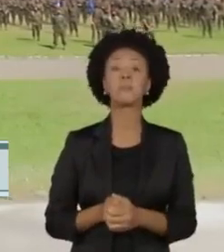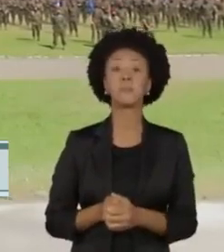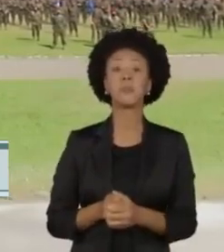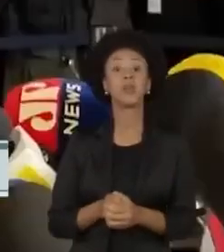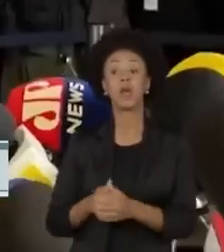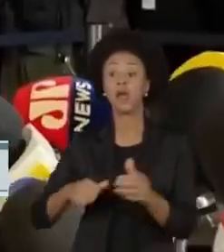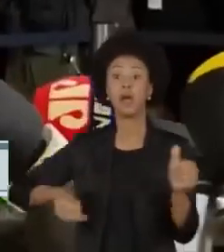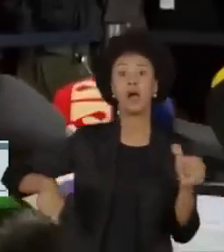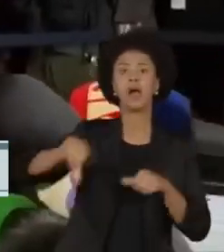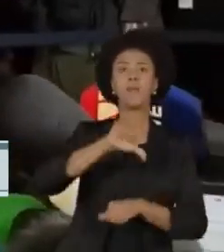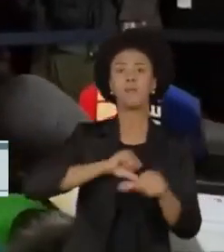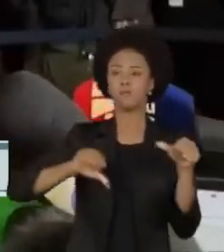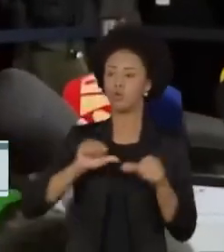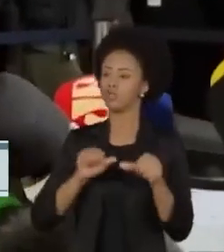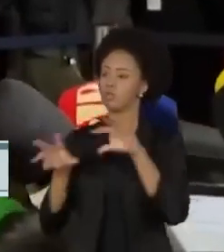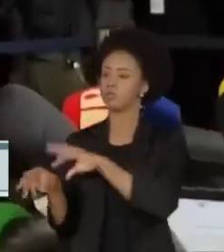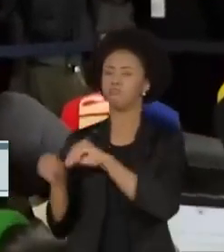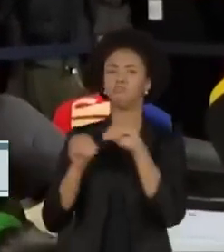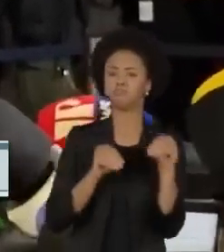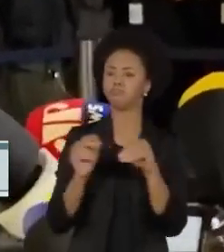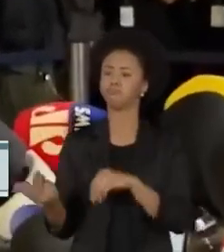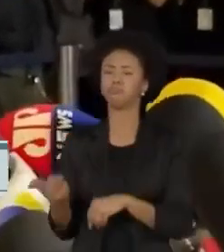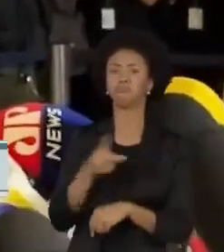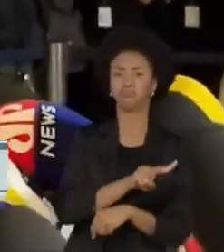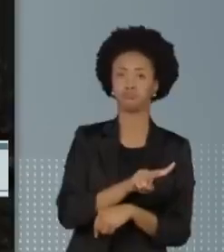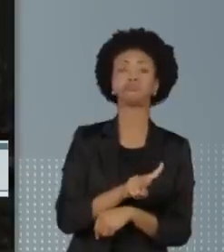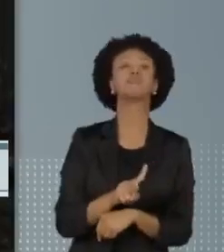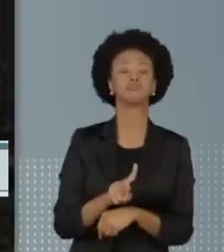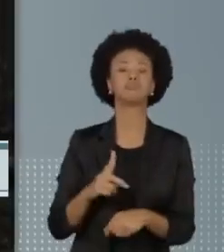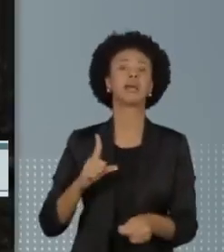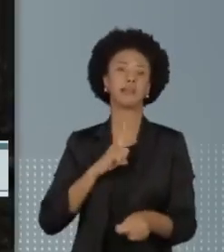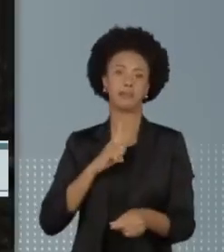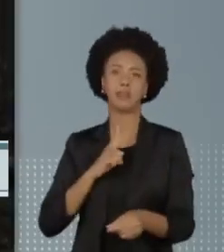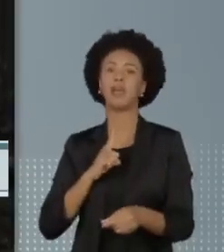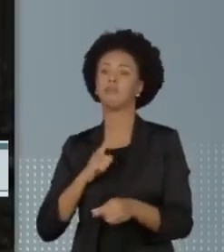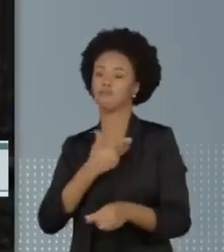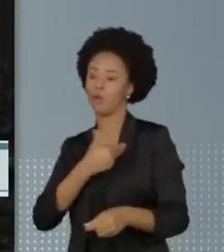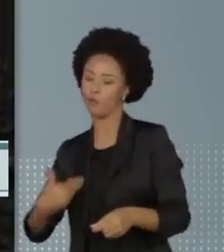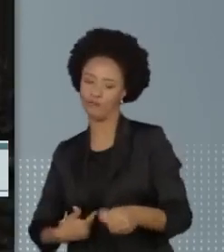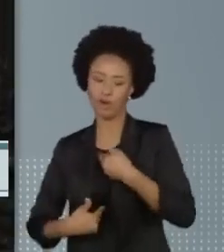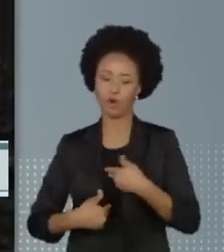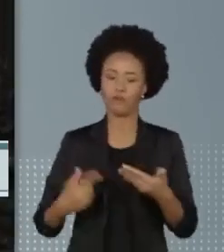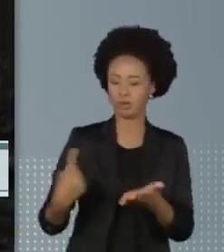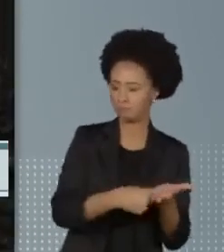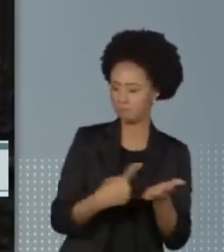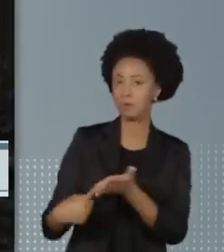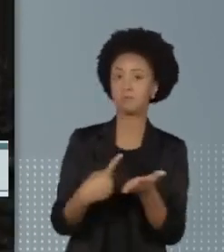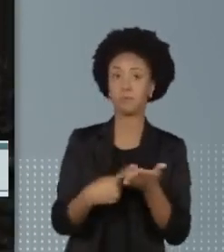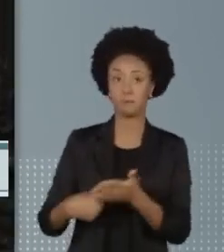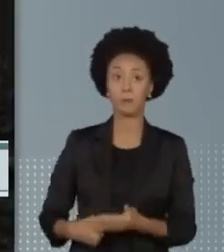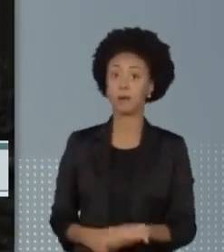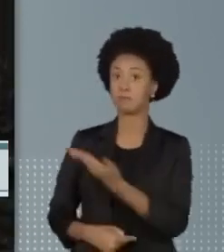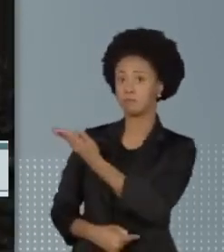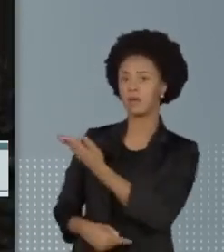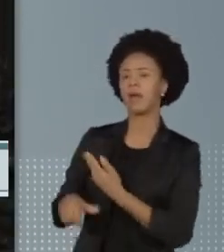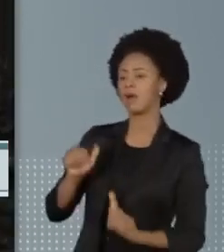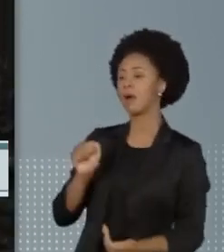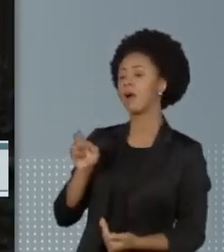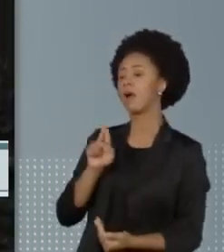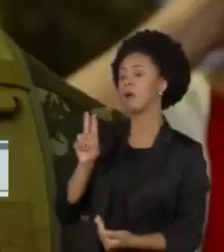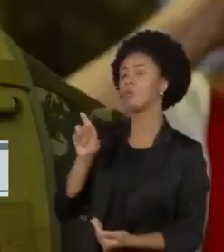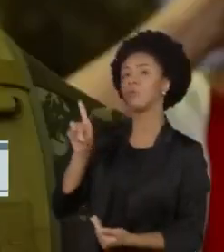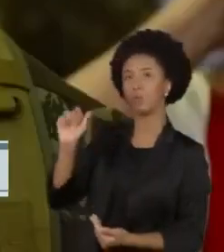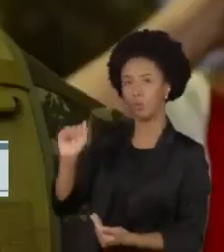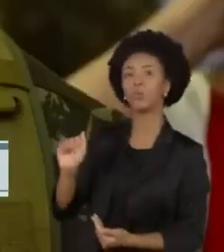Força foi acertada entre a equipe de transição e o atual governo. Arruda, de 63 anos, assume o posto ainda de forma